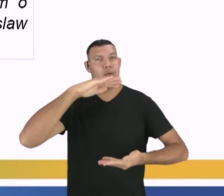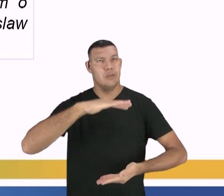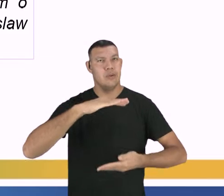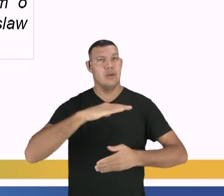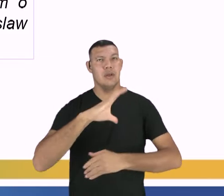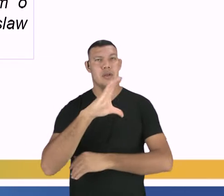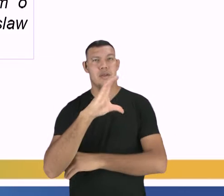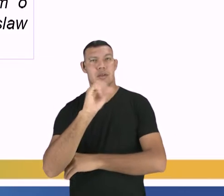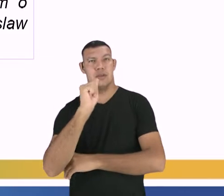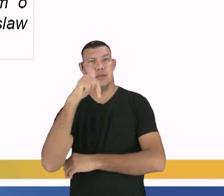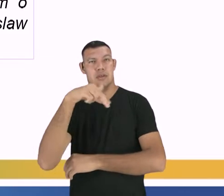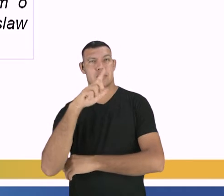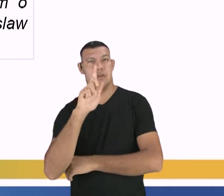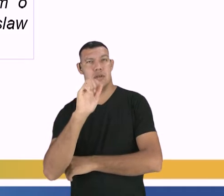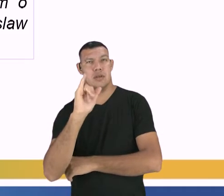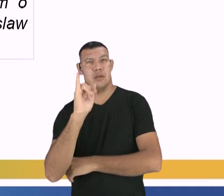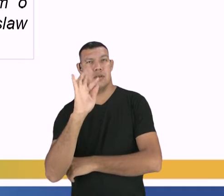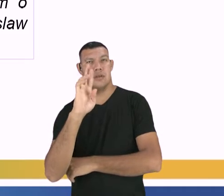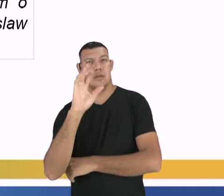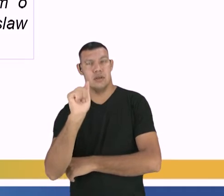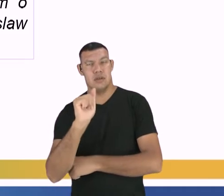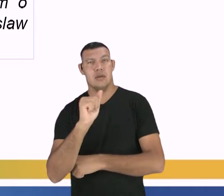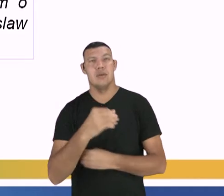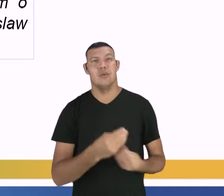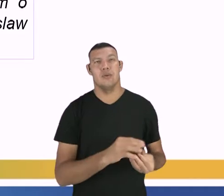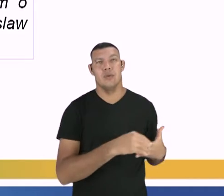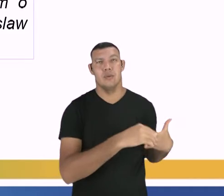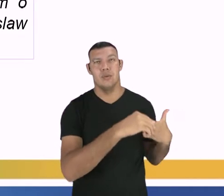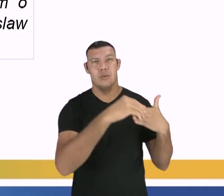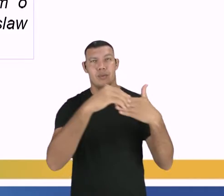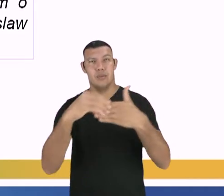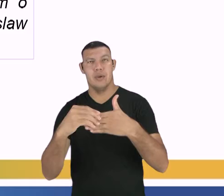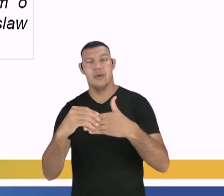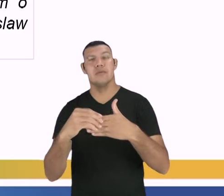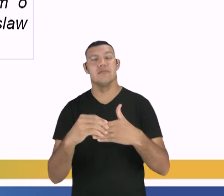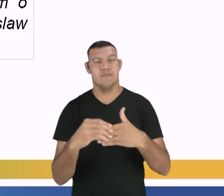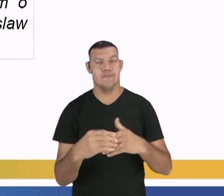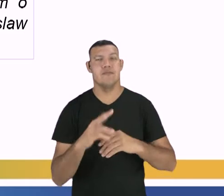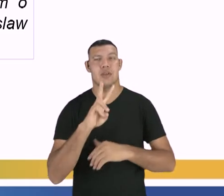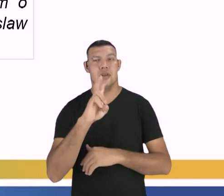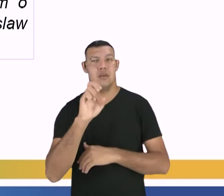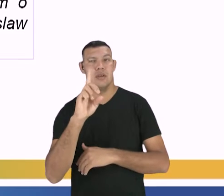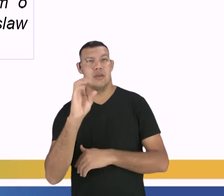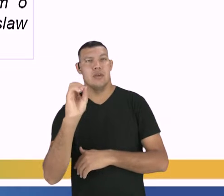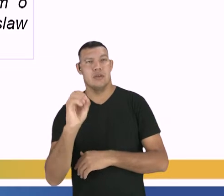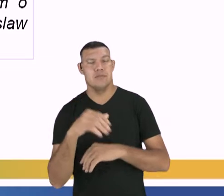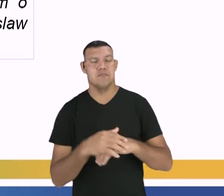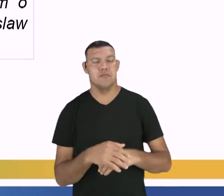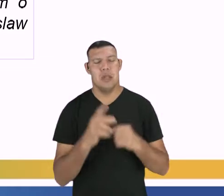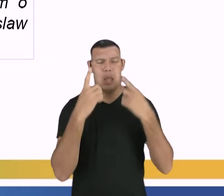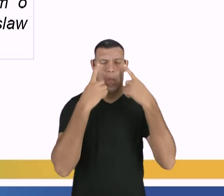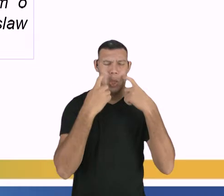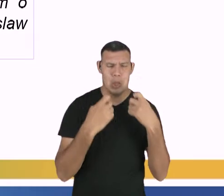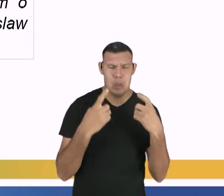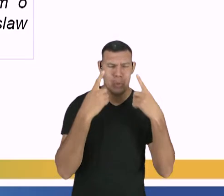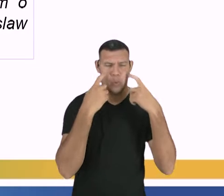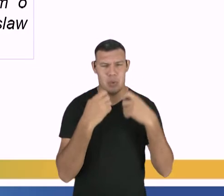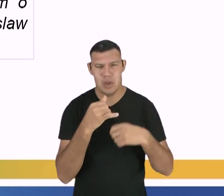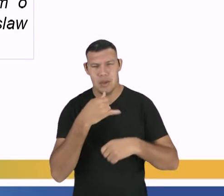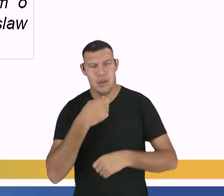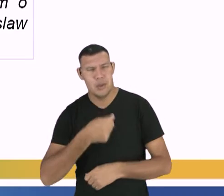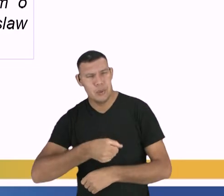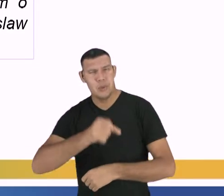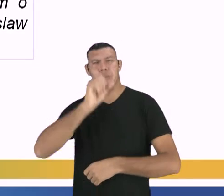canjibrina, levando tudo para o velório. Passaram a noite velando o morto e entornando a